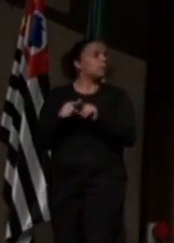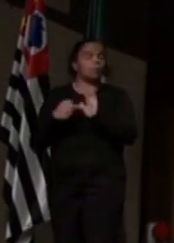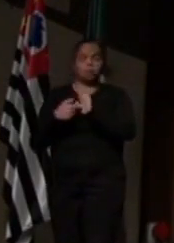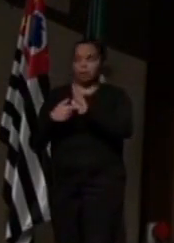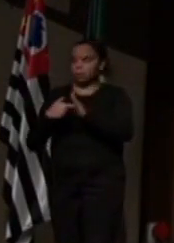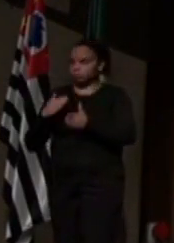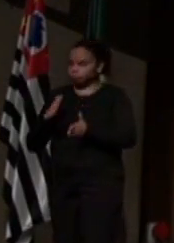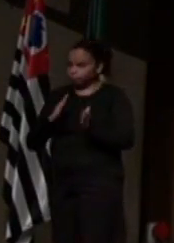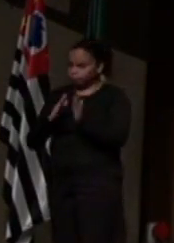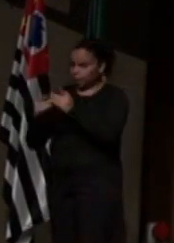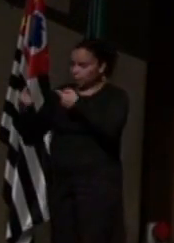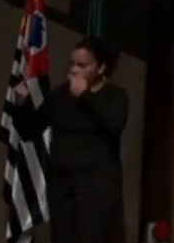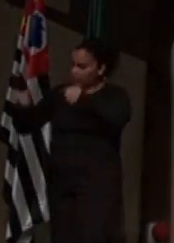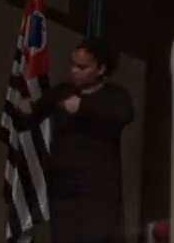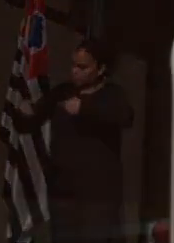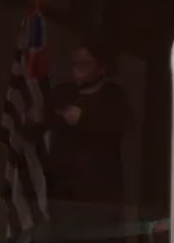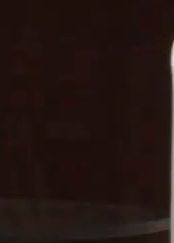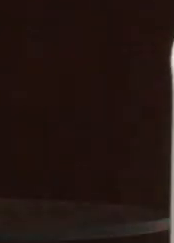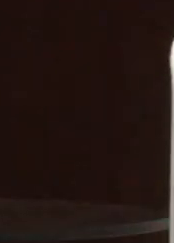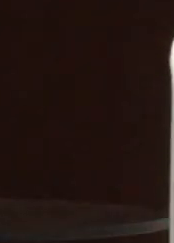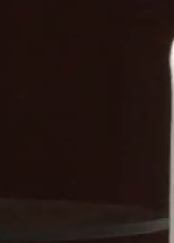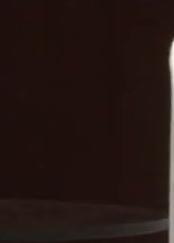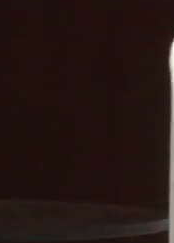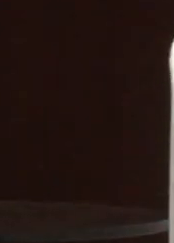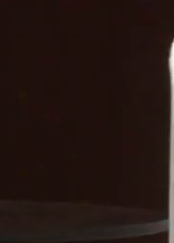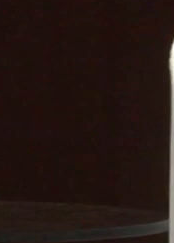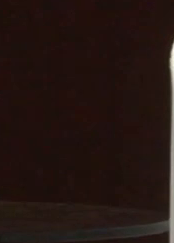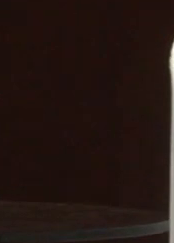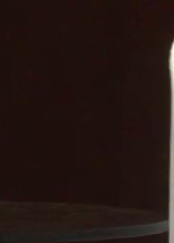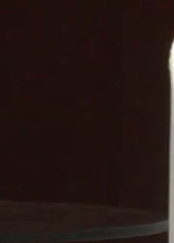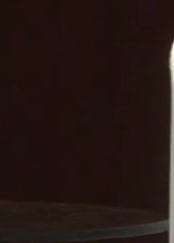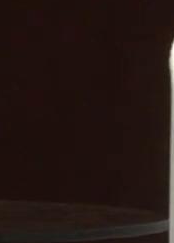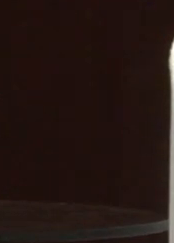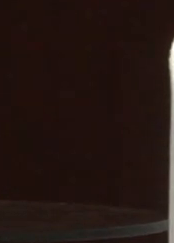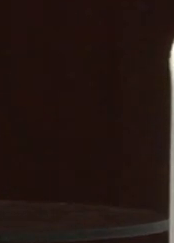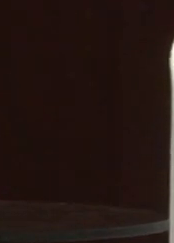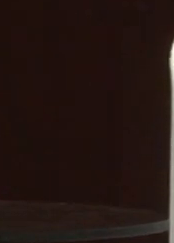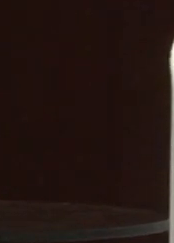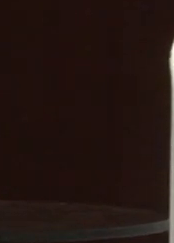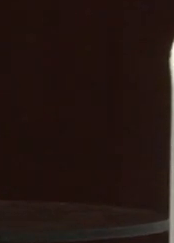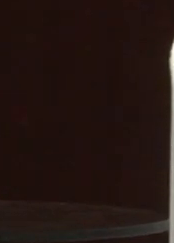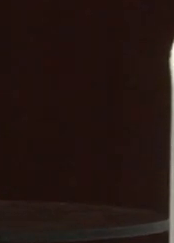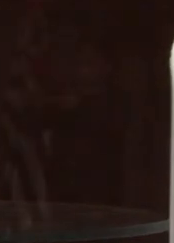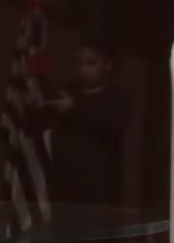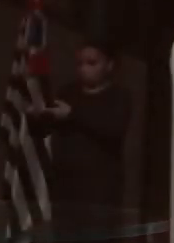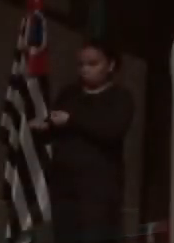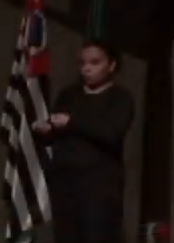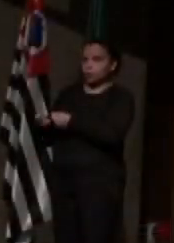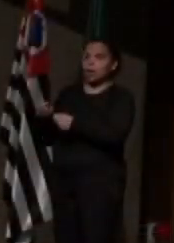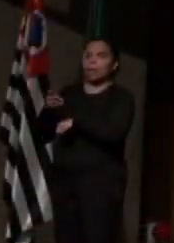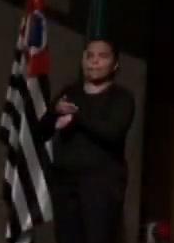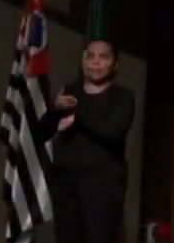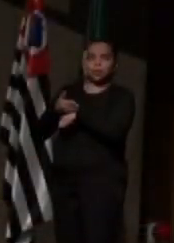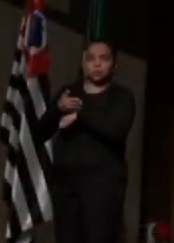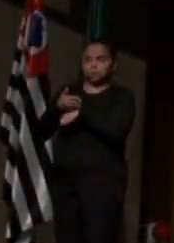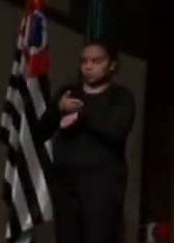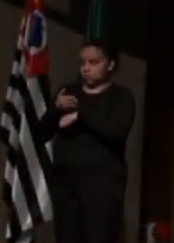algumas iniciativas de bibliotecas no ambiente Wiki, para convidá-los a